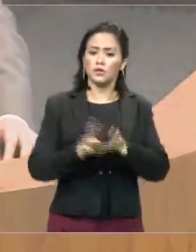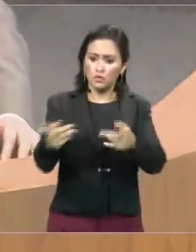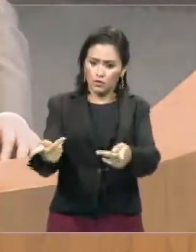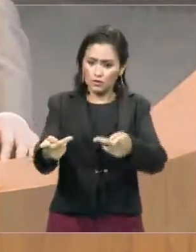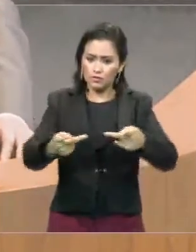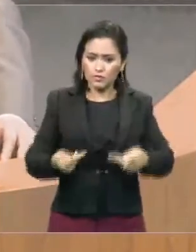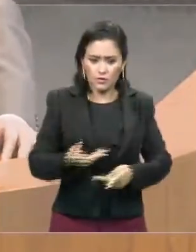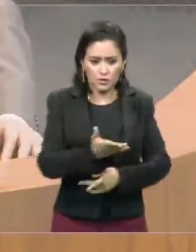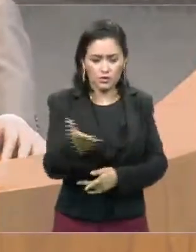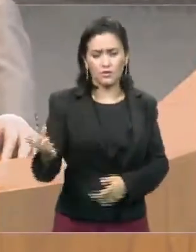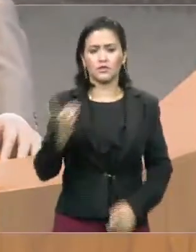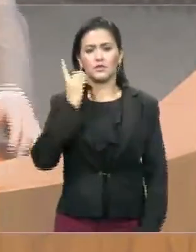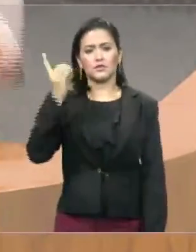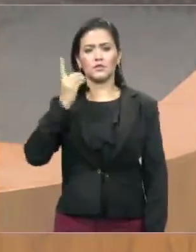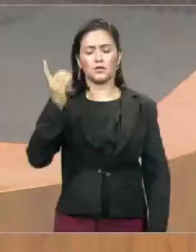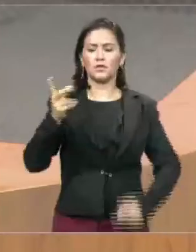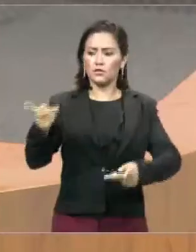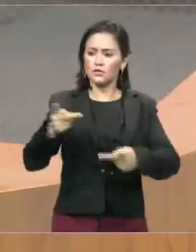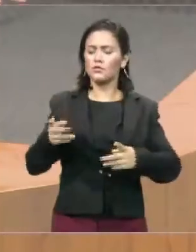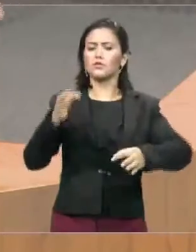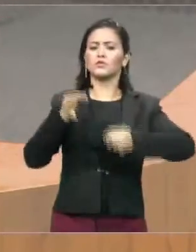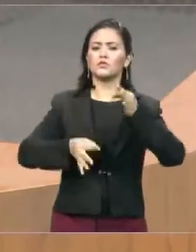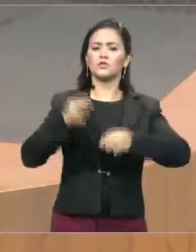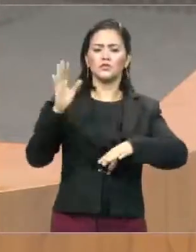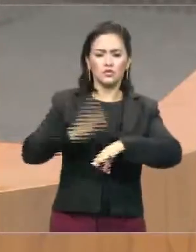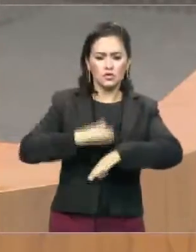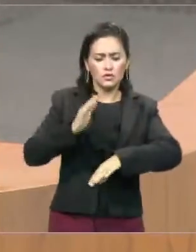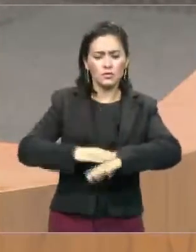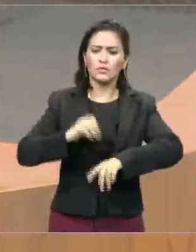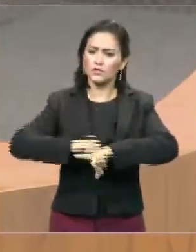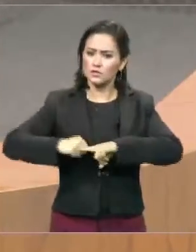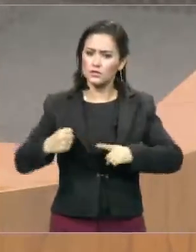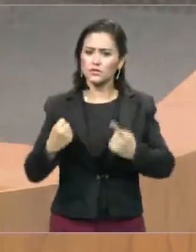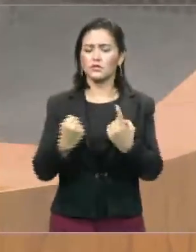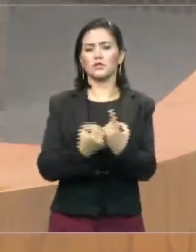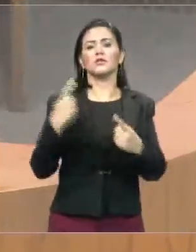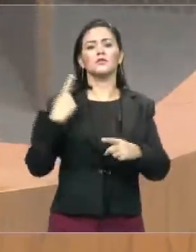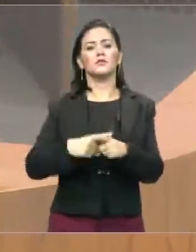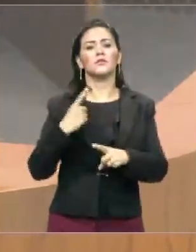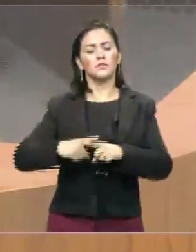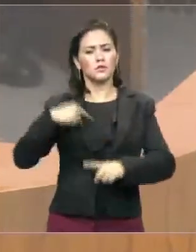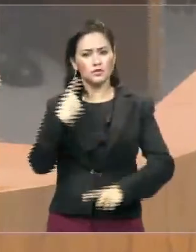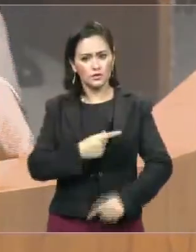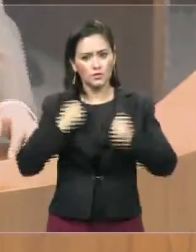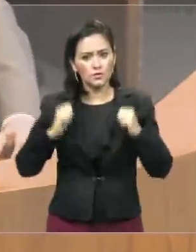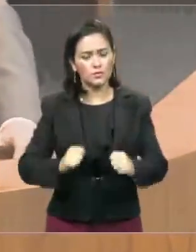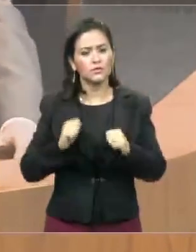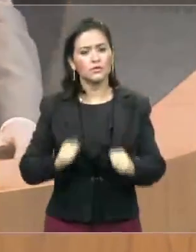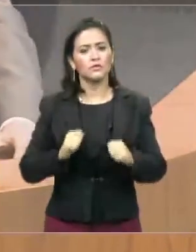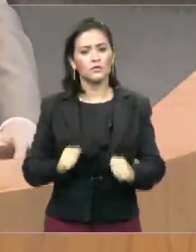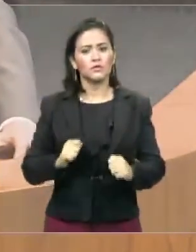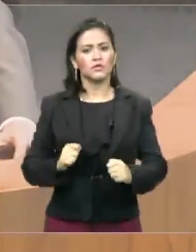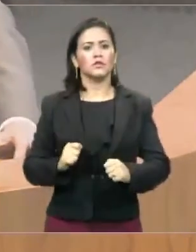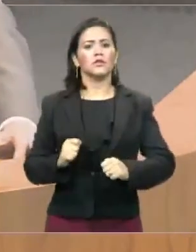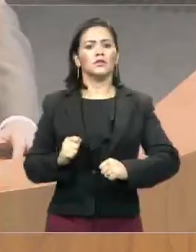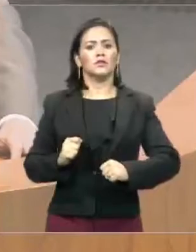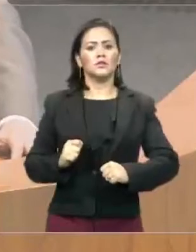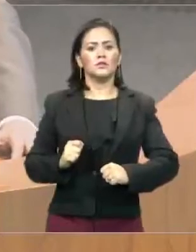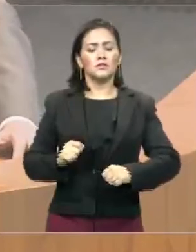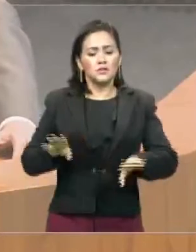poder judiciário, conclamar a sociedade para que a gente possa fazer uma cruzada